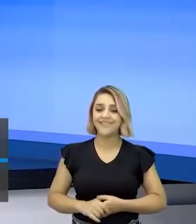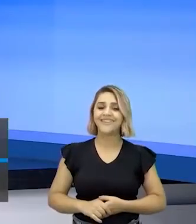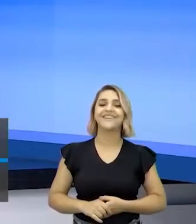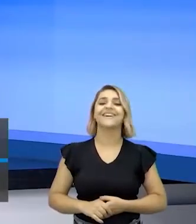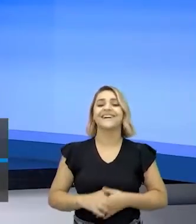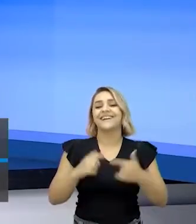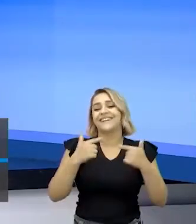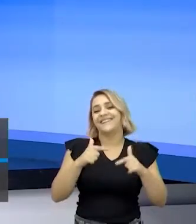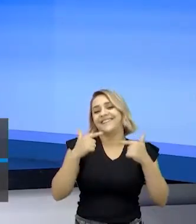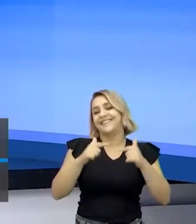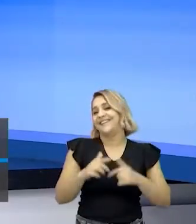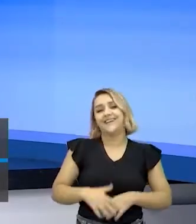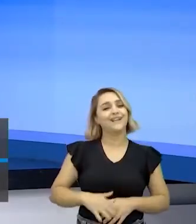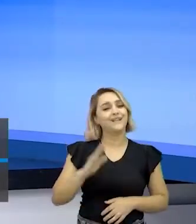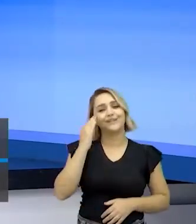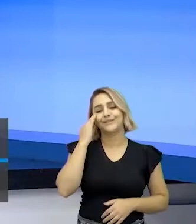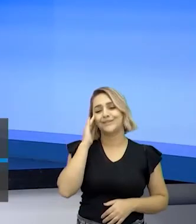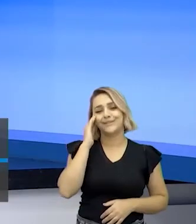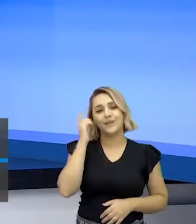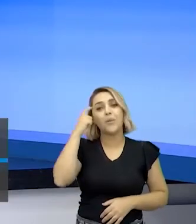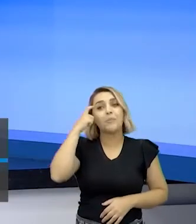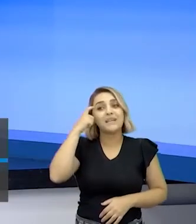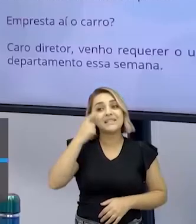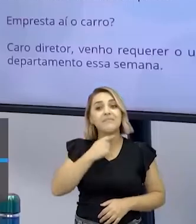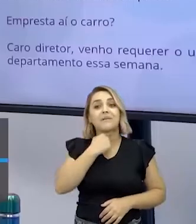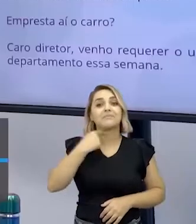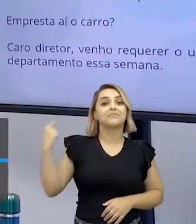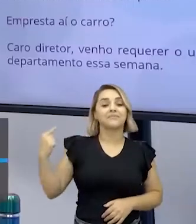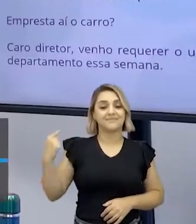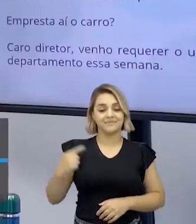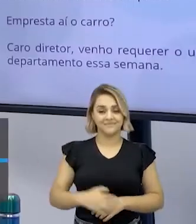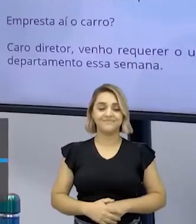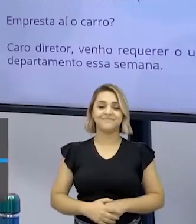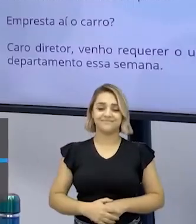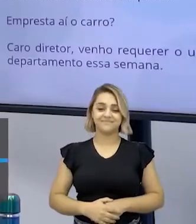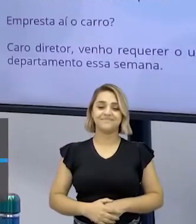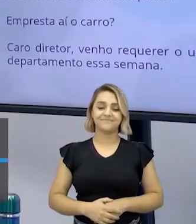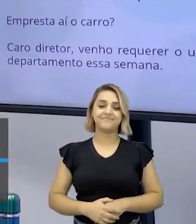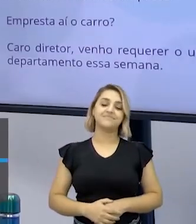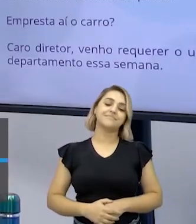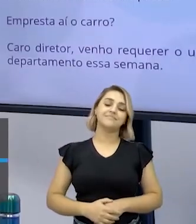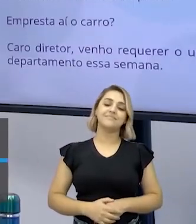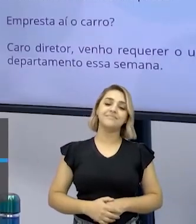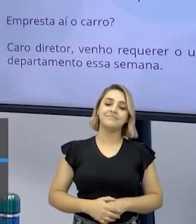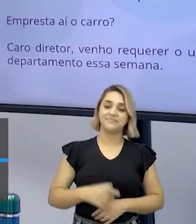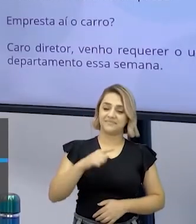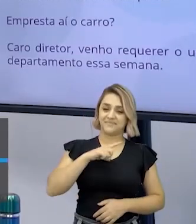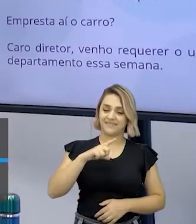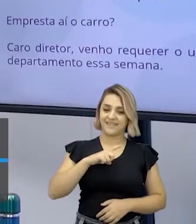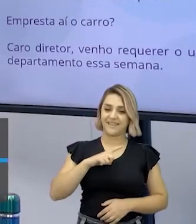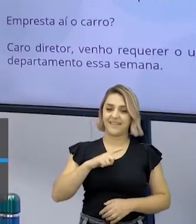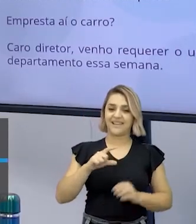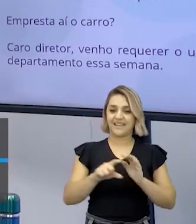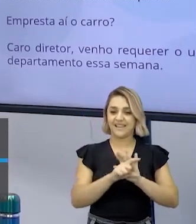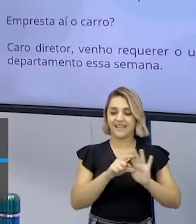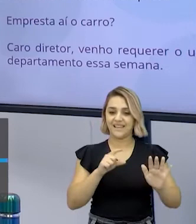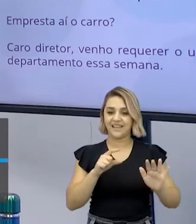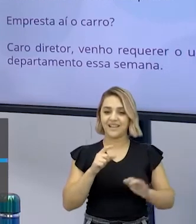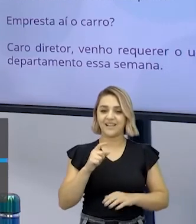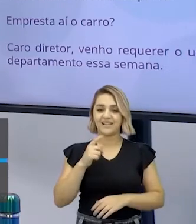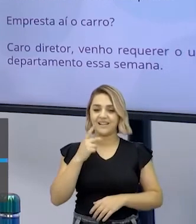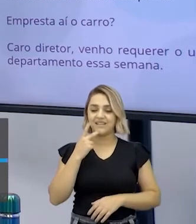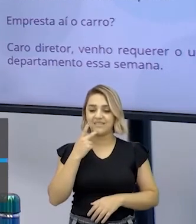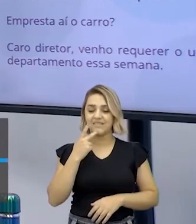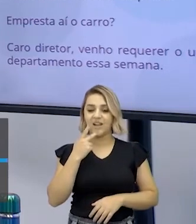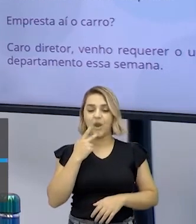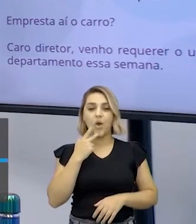Eu acho que ela não entendeu. Posso ler a outra parte? Pode, agora? Mas aqui tem uma parte que eles utilizam. Acometida.